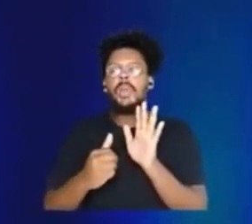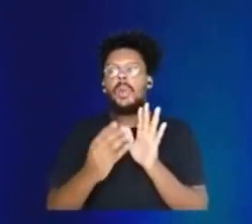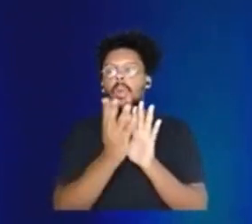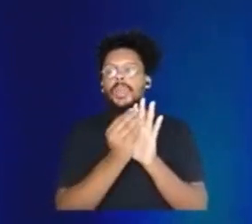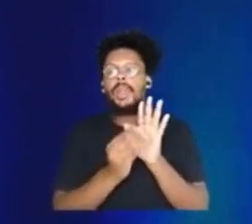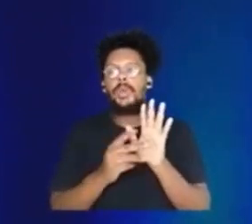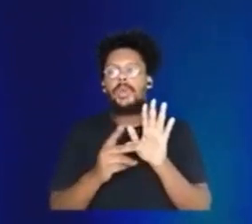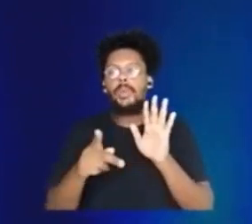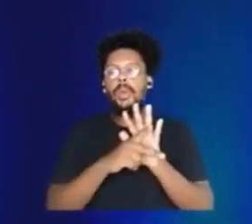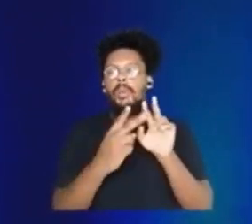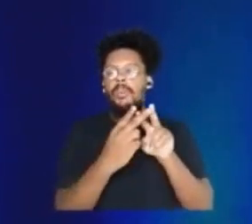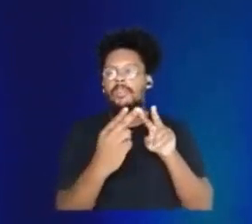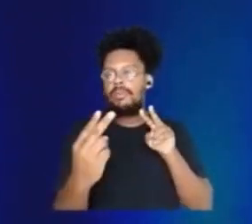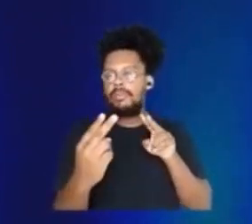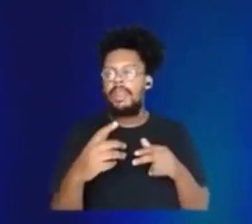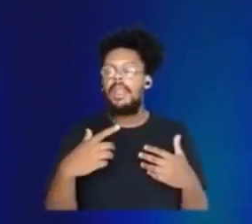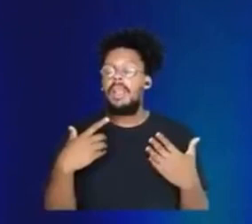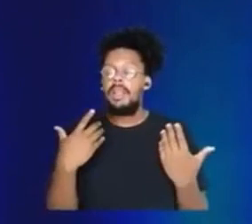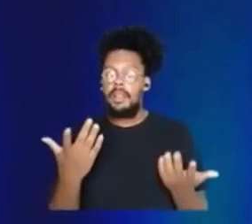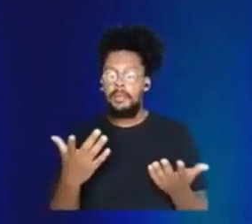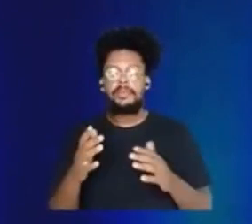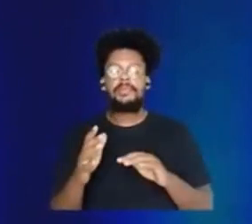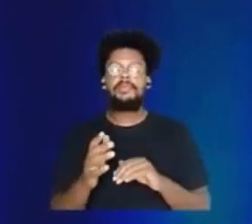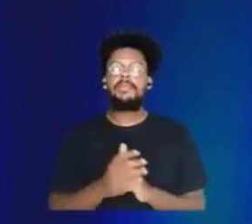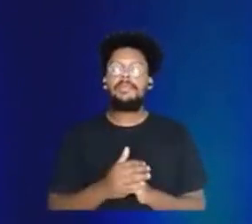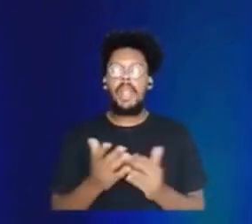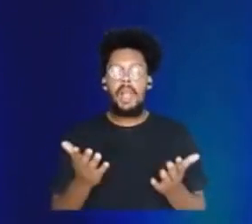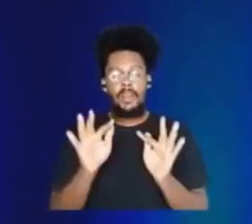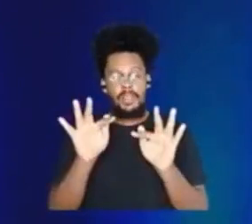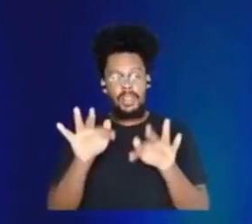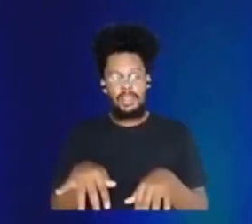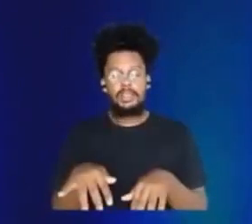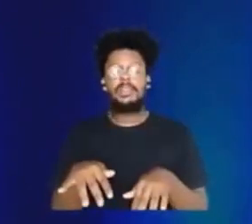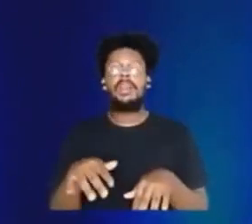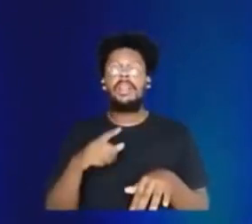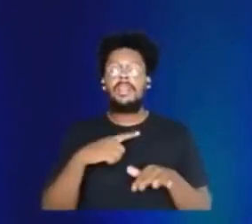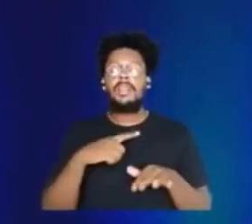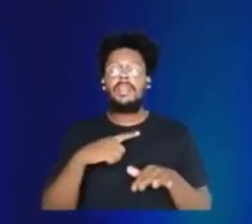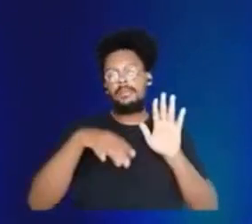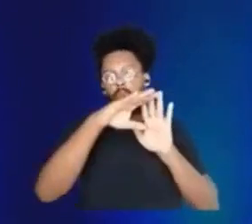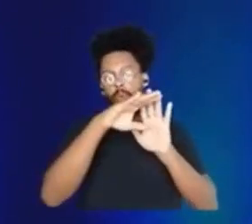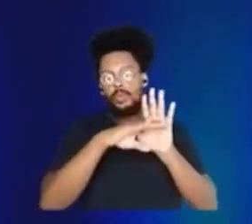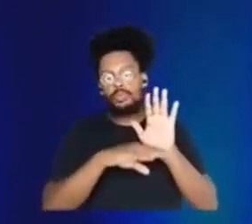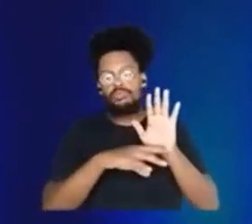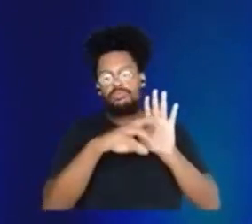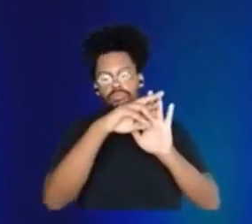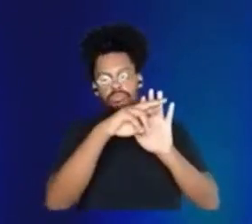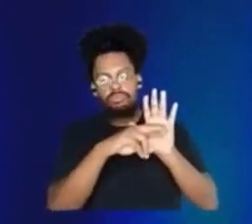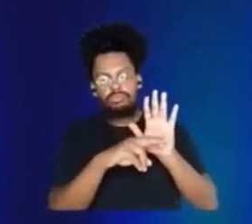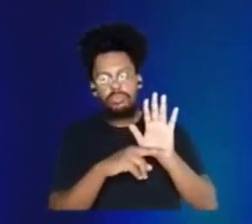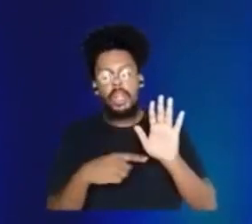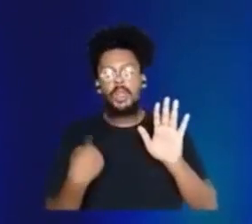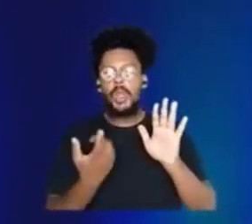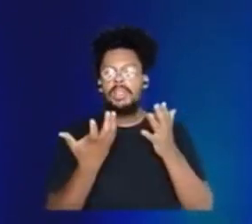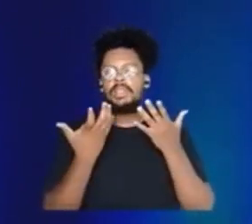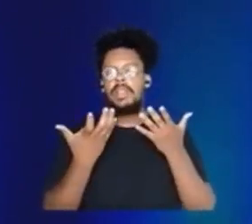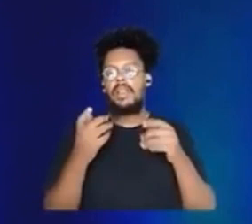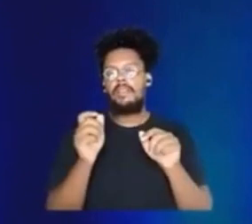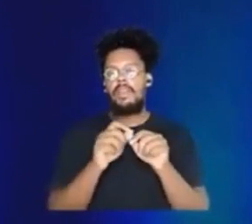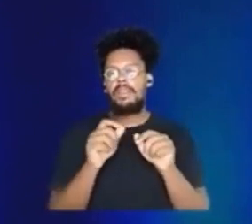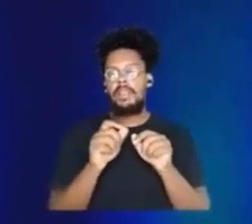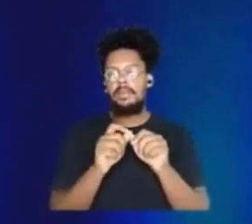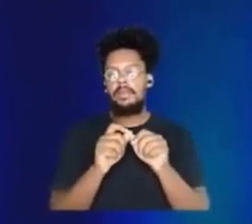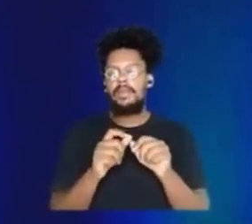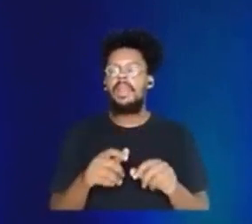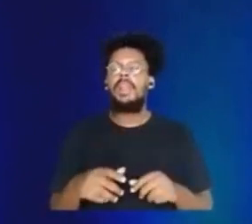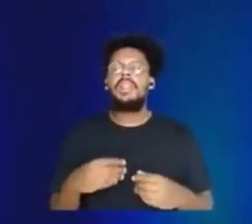temos então um conjunto de medidas que a gente quer fazer imediatamente. Então, assim, esse tema de como burilar a dimensão que